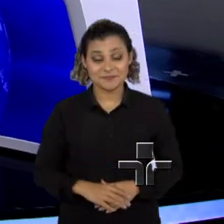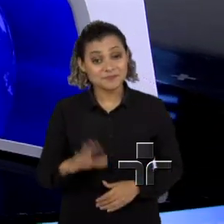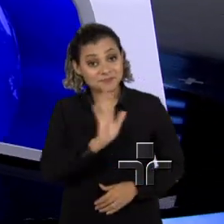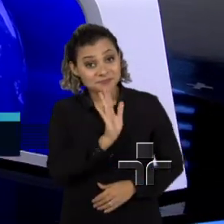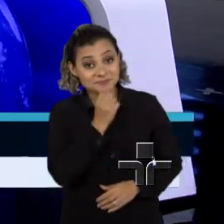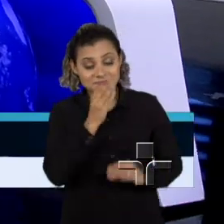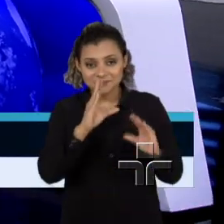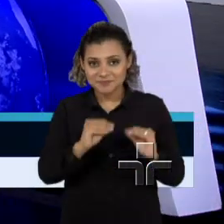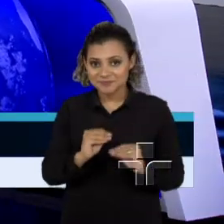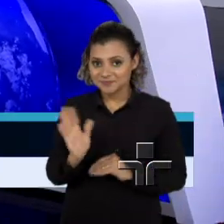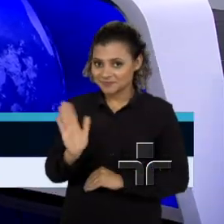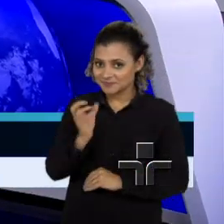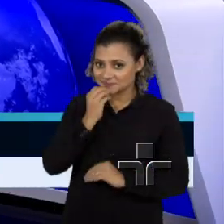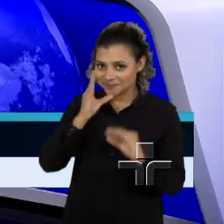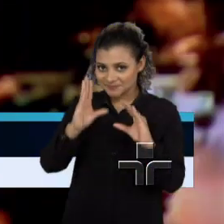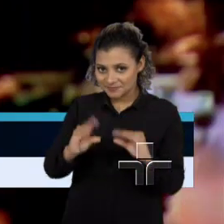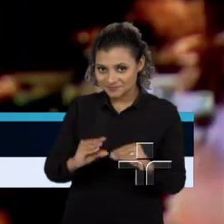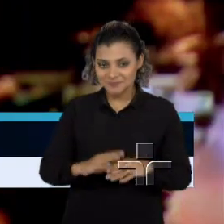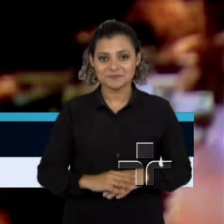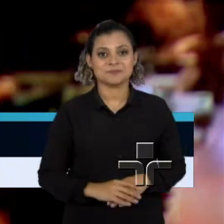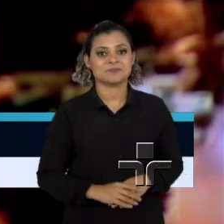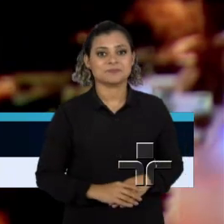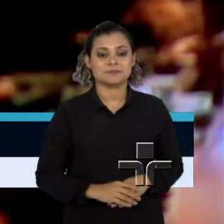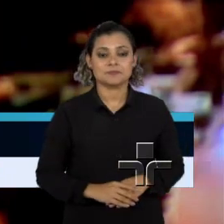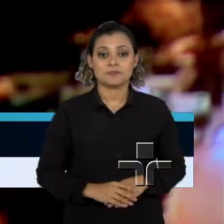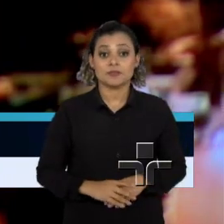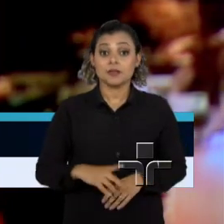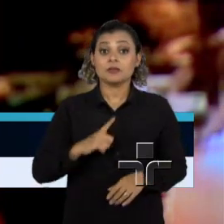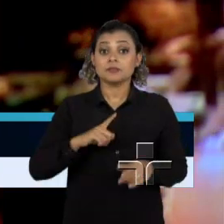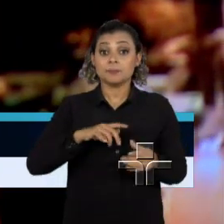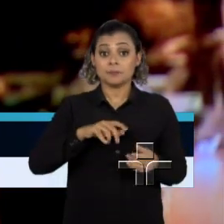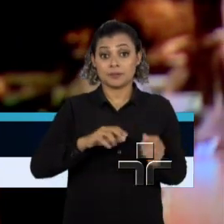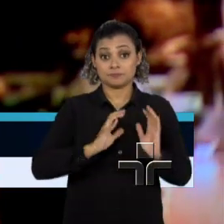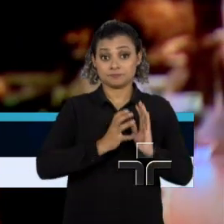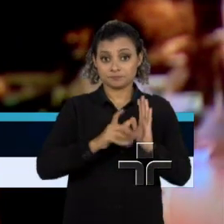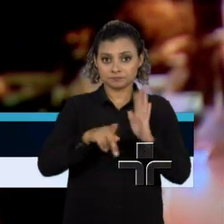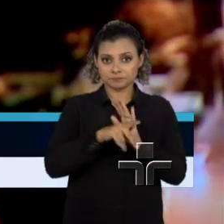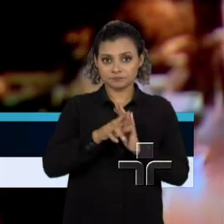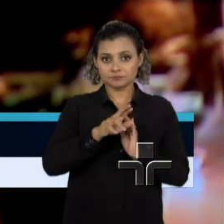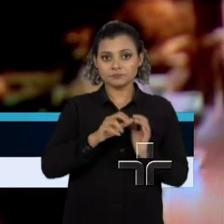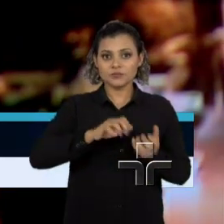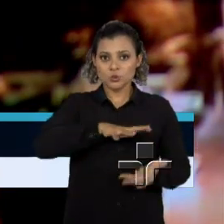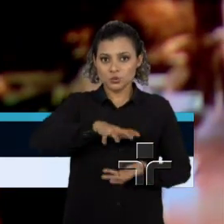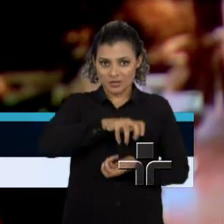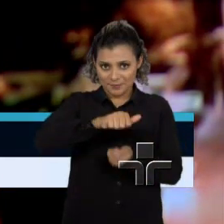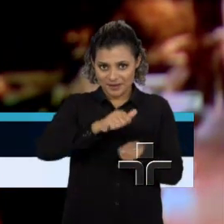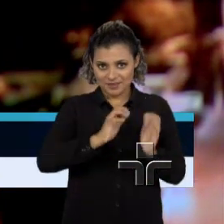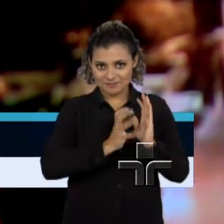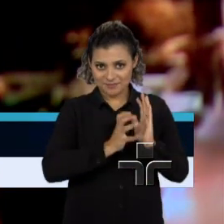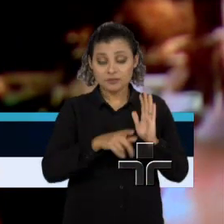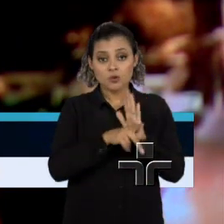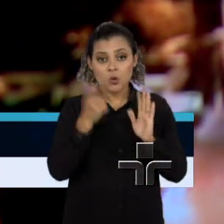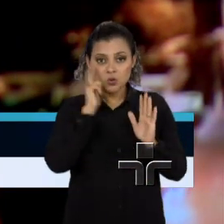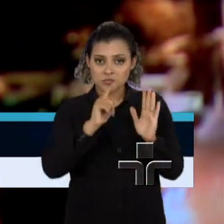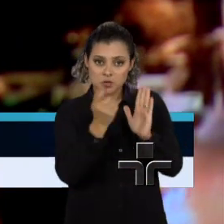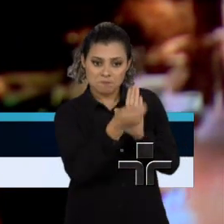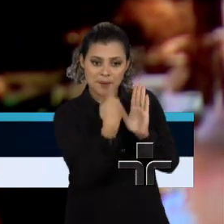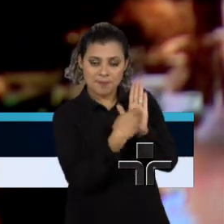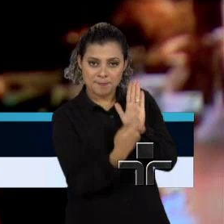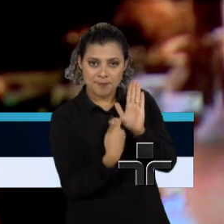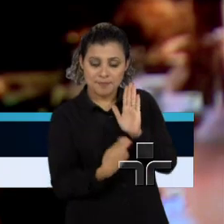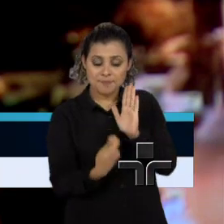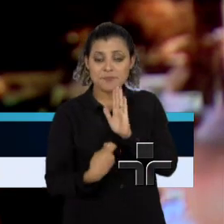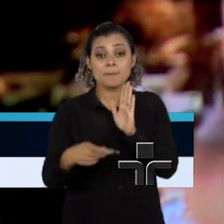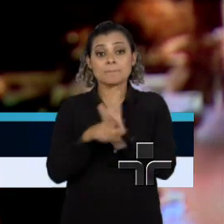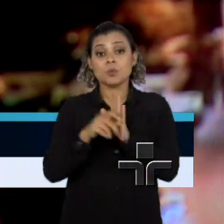Olá, boa noite. Boa noite. A Rede Sustentabilidade informou hoje que conseguiu as assinaturas necessárias de